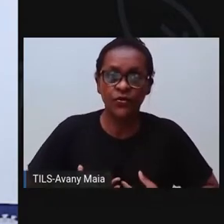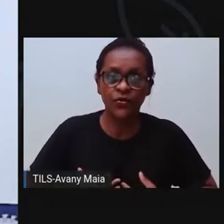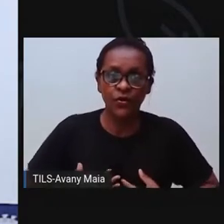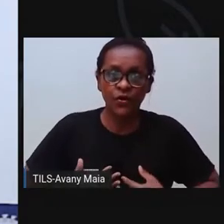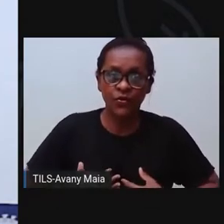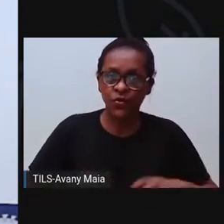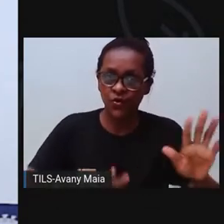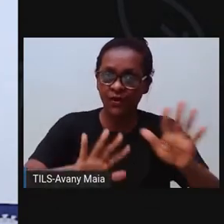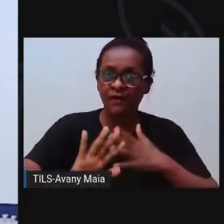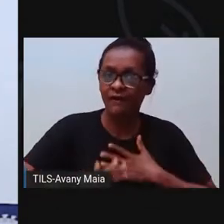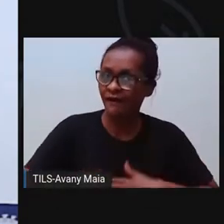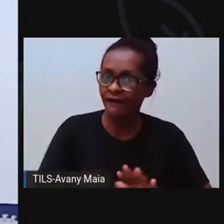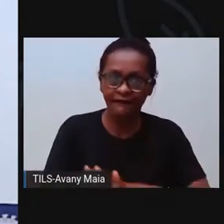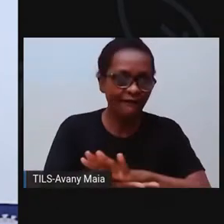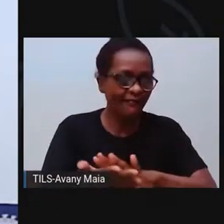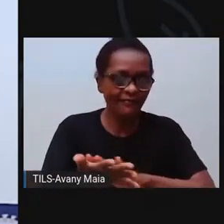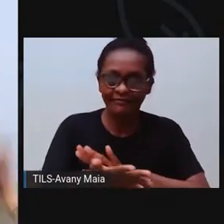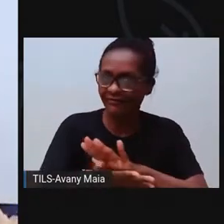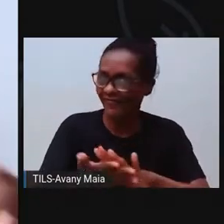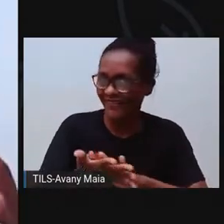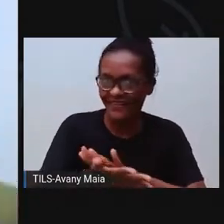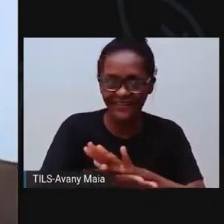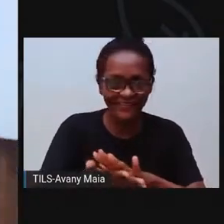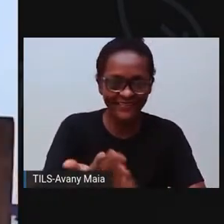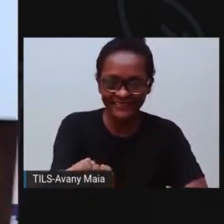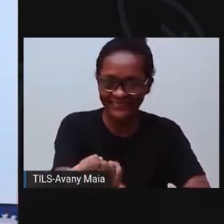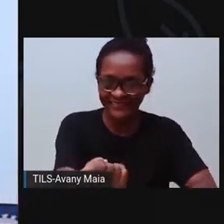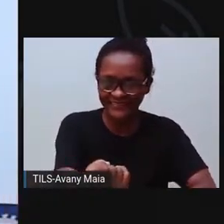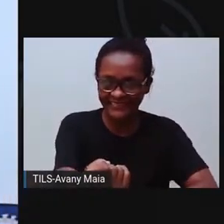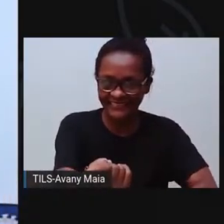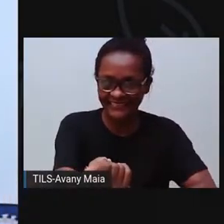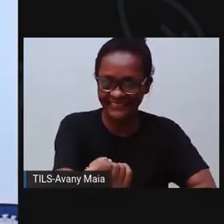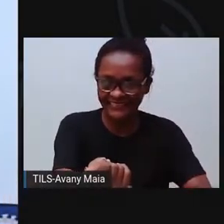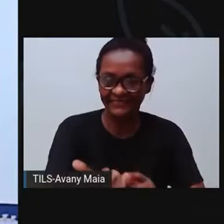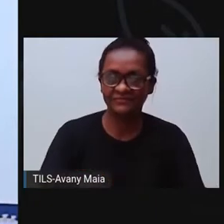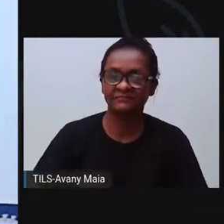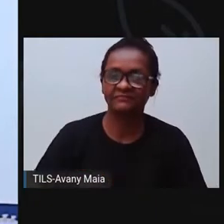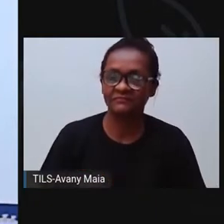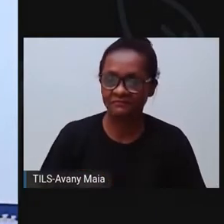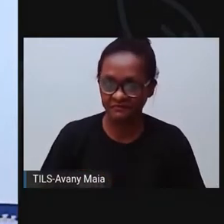e nem se acalmar. Olha.